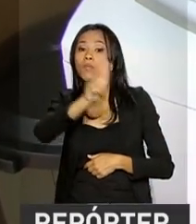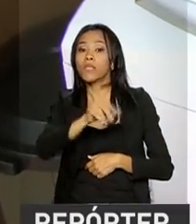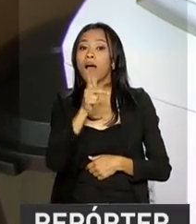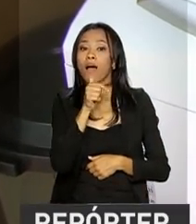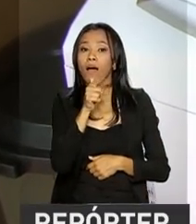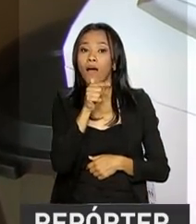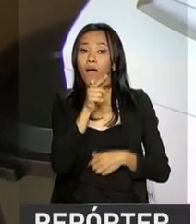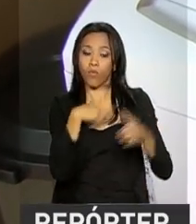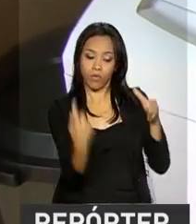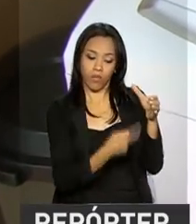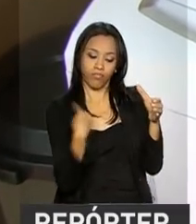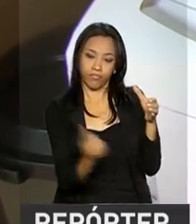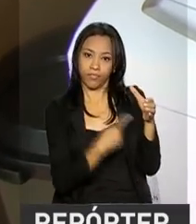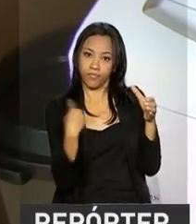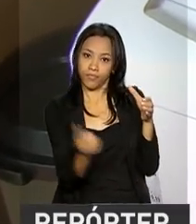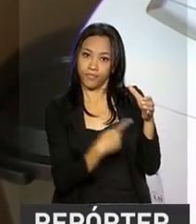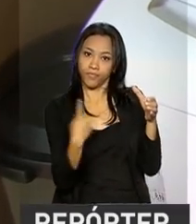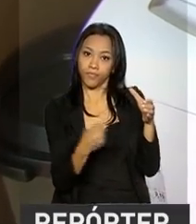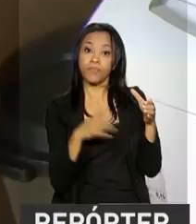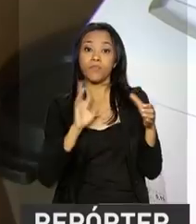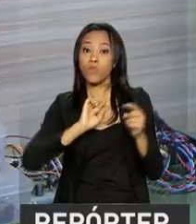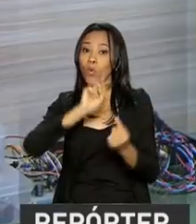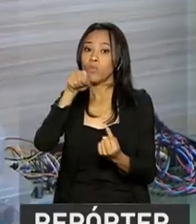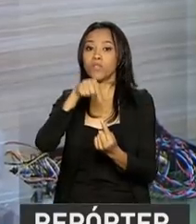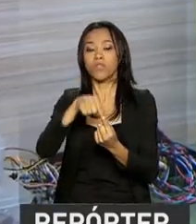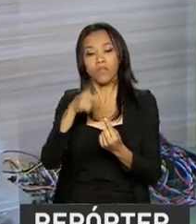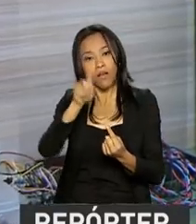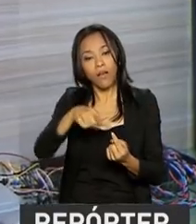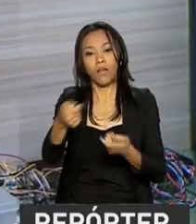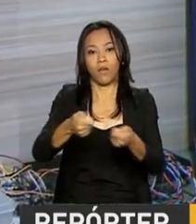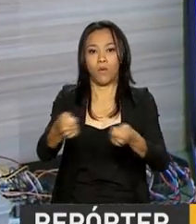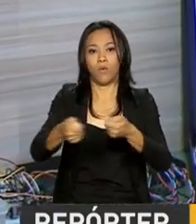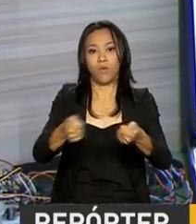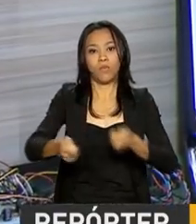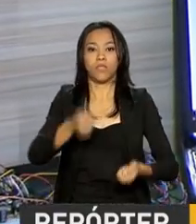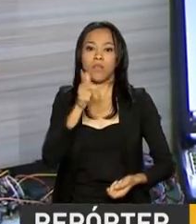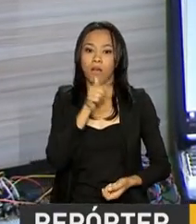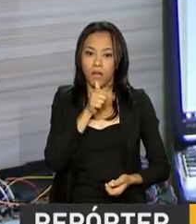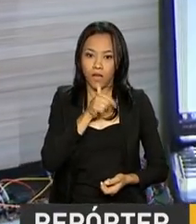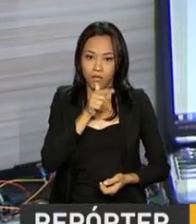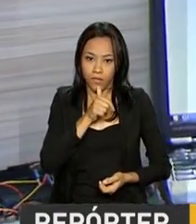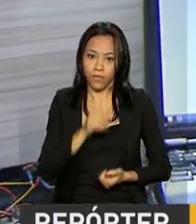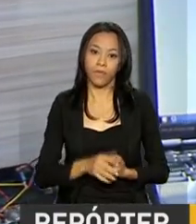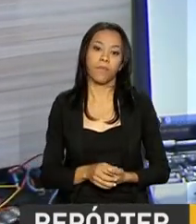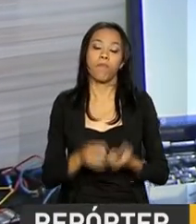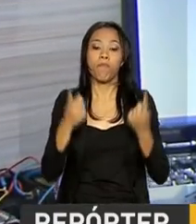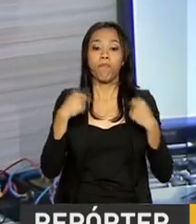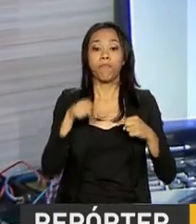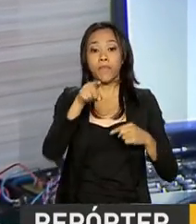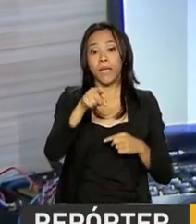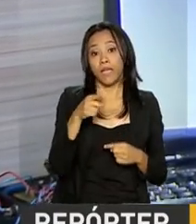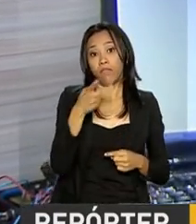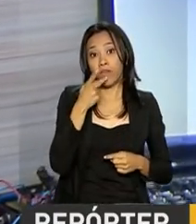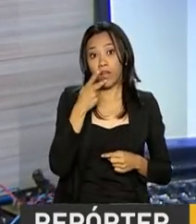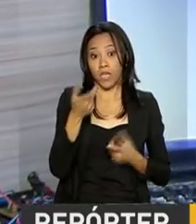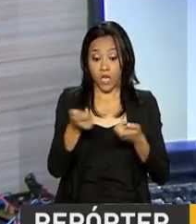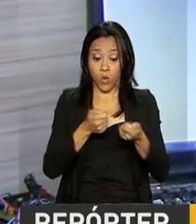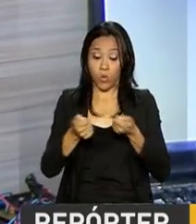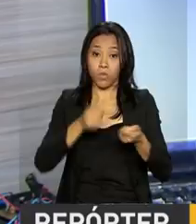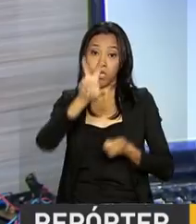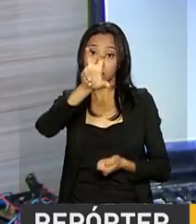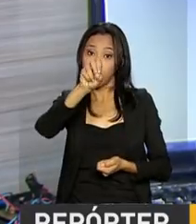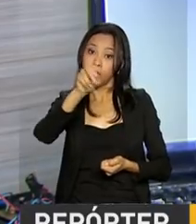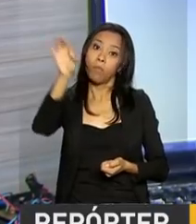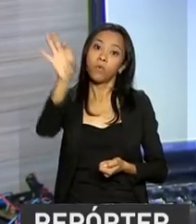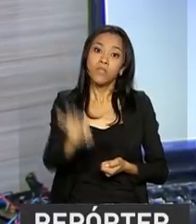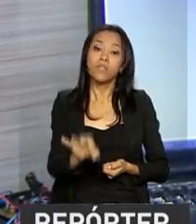máquina de lavar, tudo para economizar. O equipamento, ele é um dispositivo que propicia a economia de 50% de toda a água